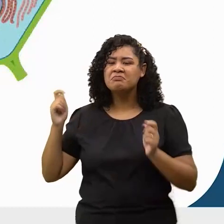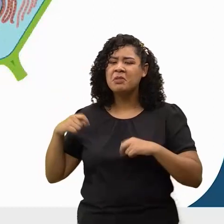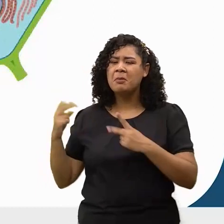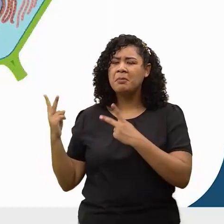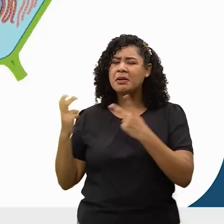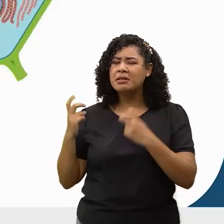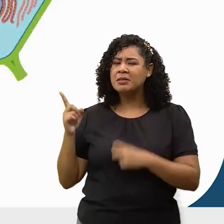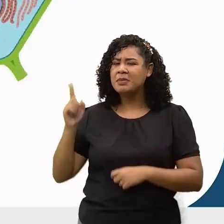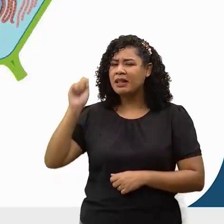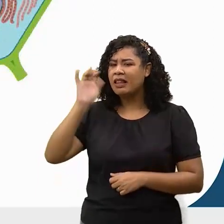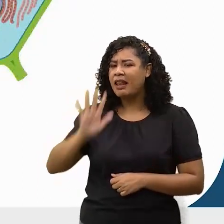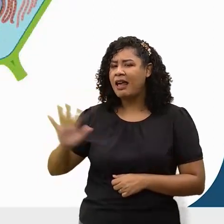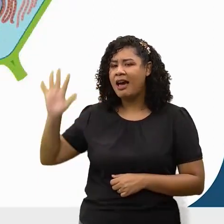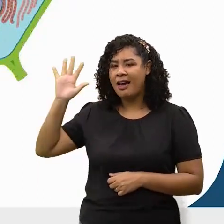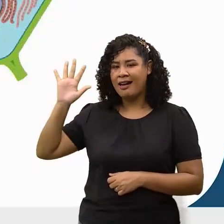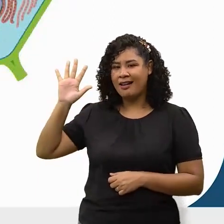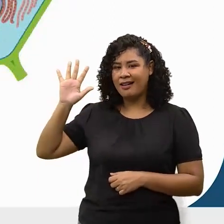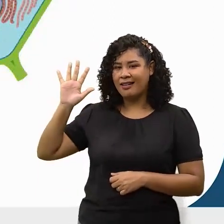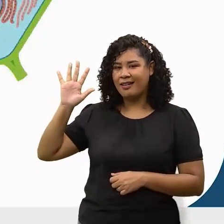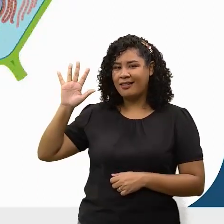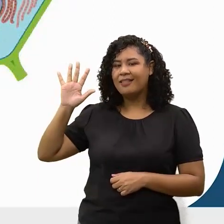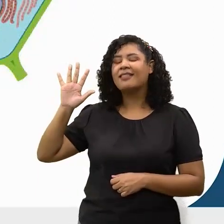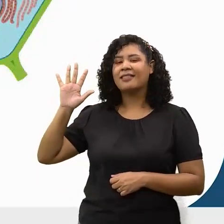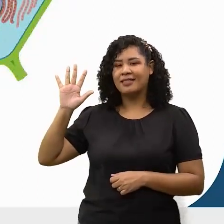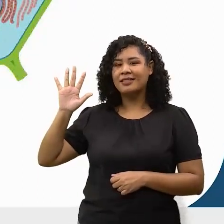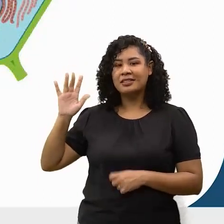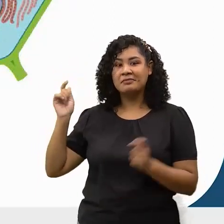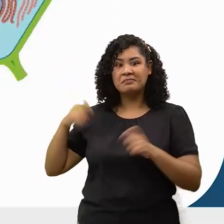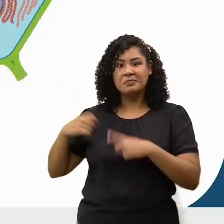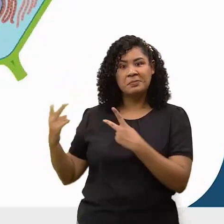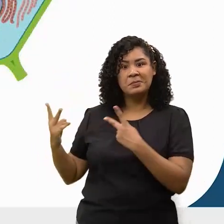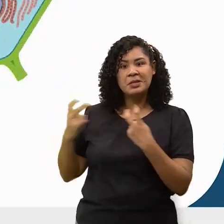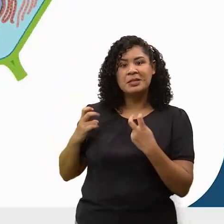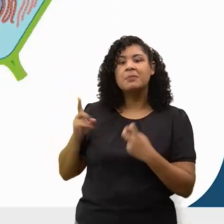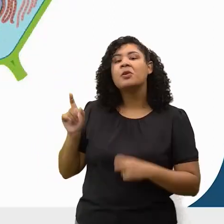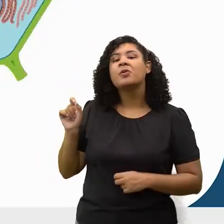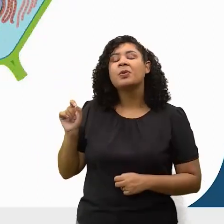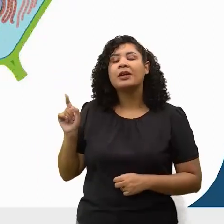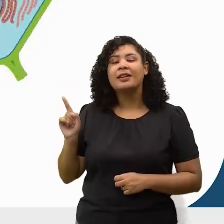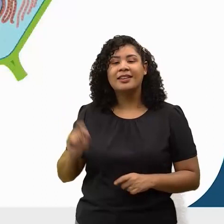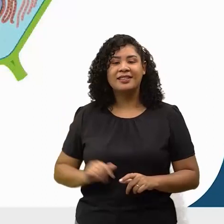figura, claramente dá para a gente, ó,